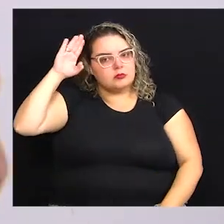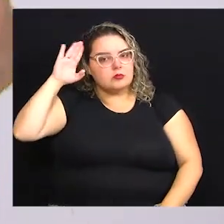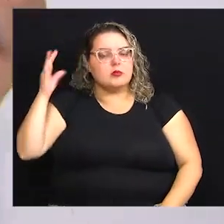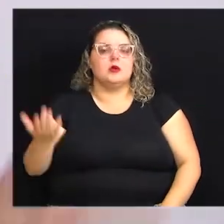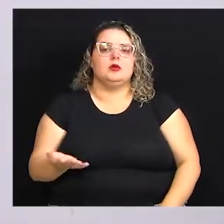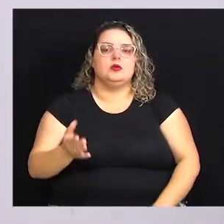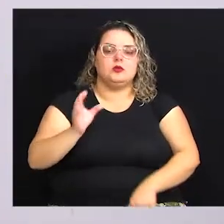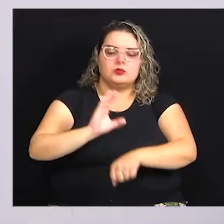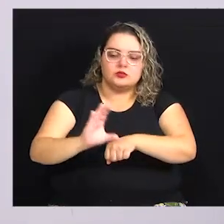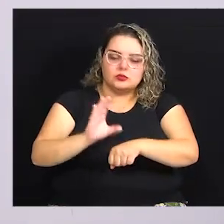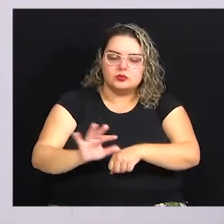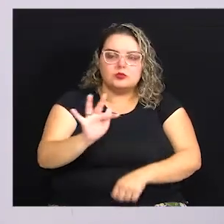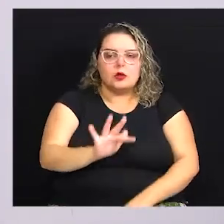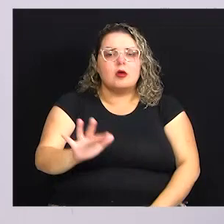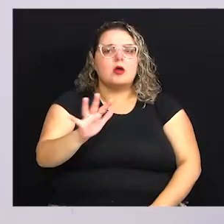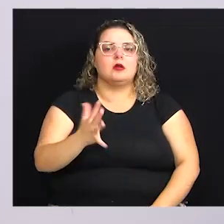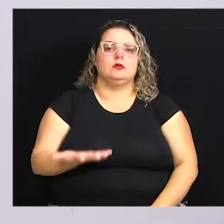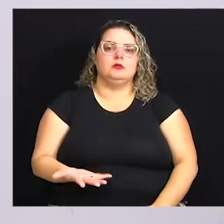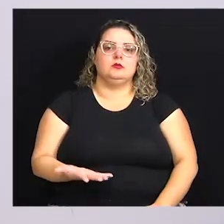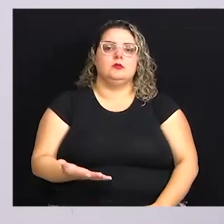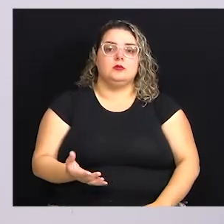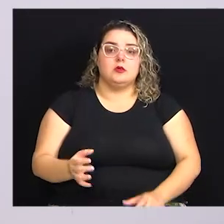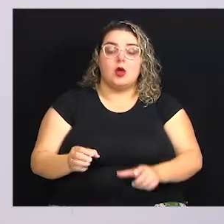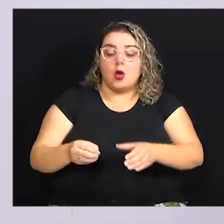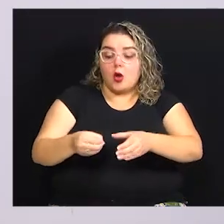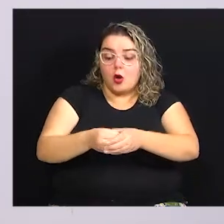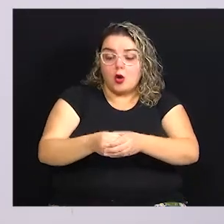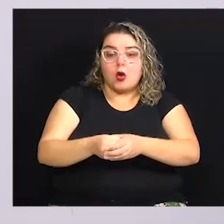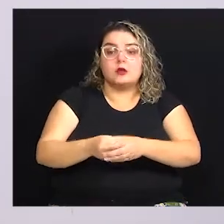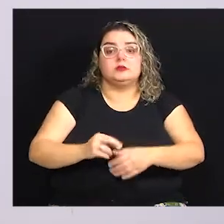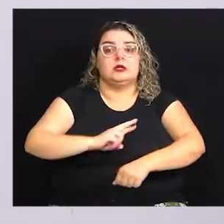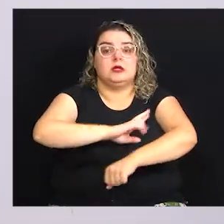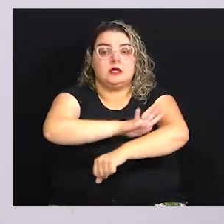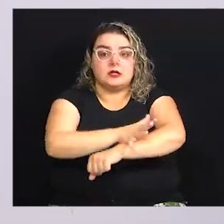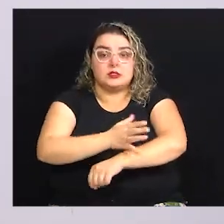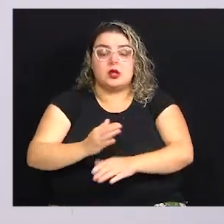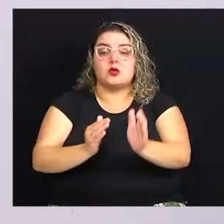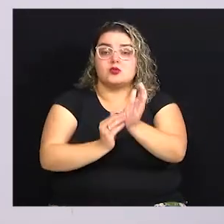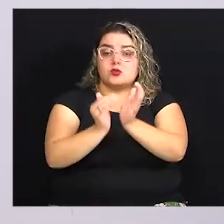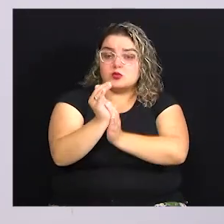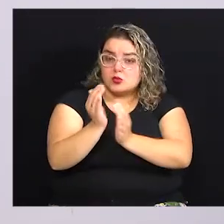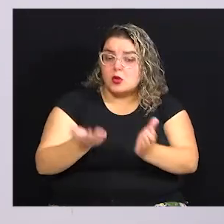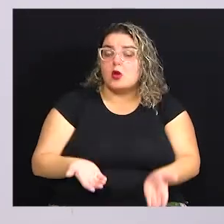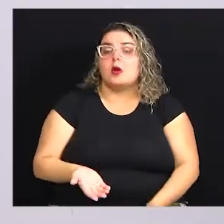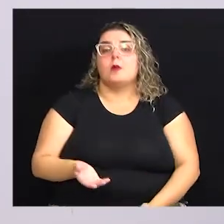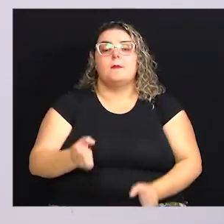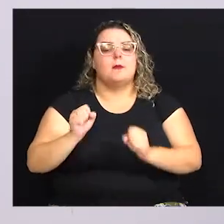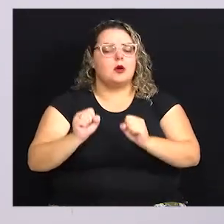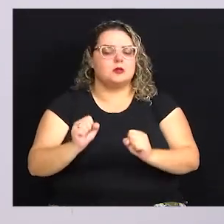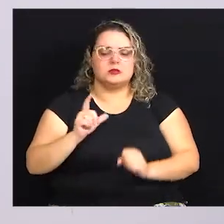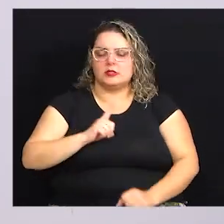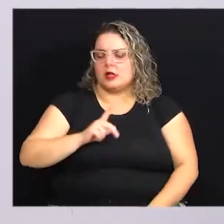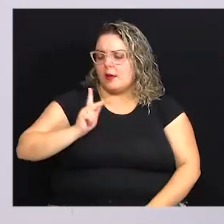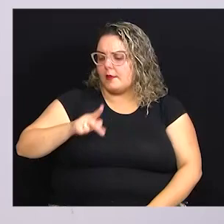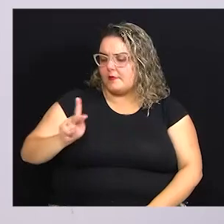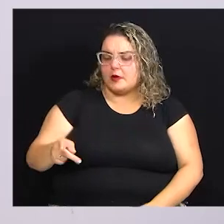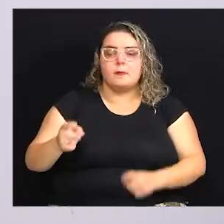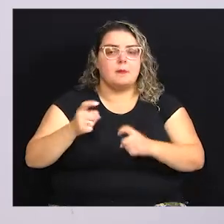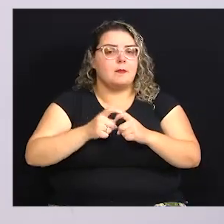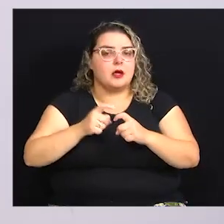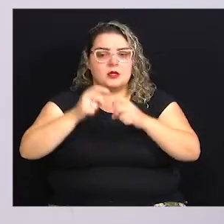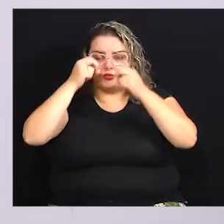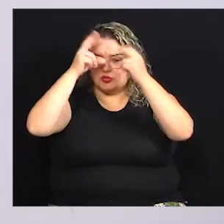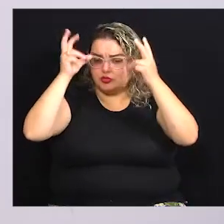conseguirem cursar o ensino superior. Cotas raciais nos concursos públicos, para que a gente possa ter pessoas,